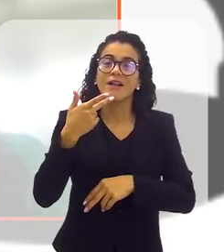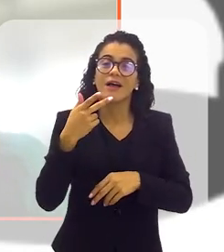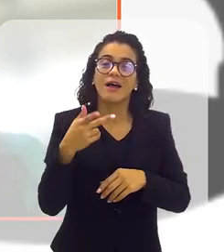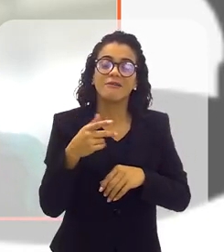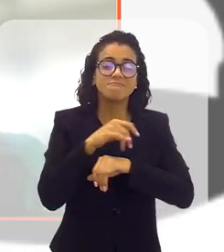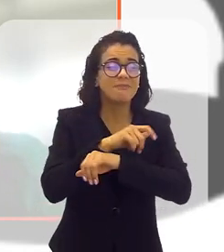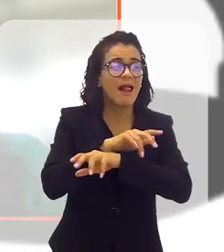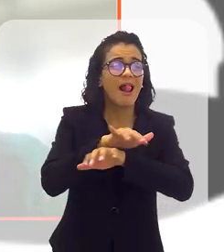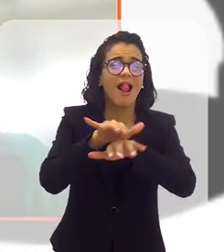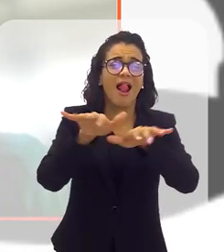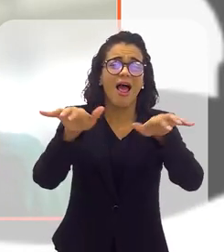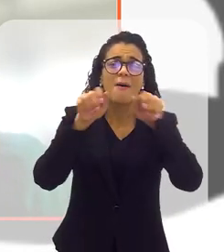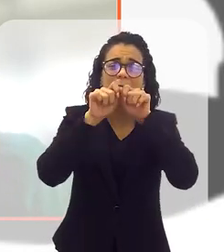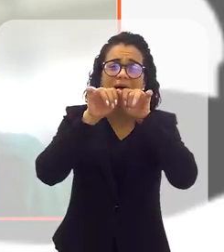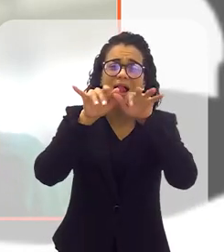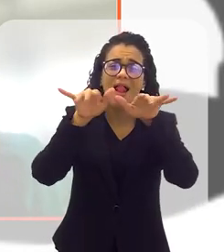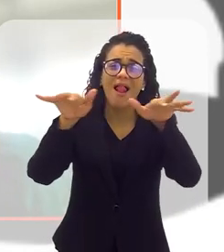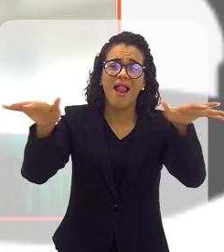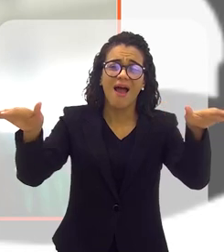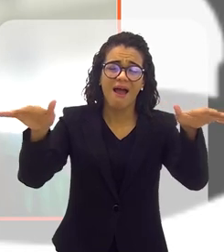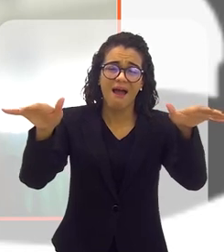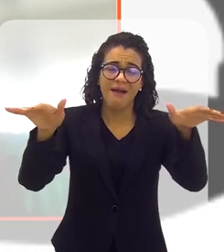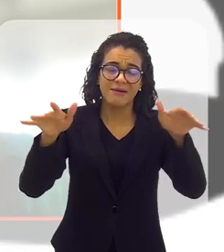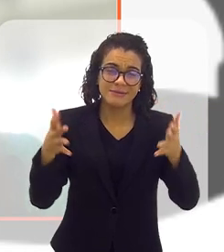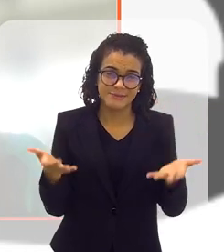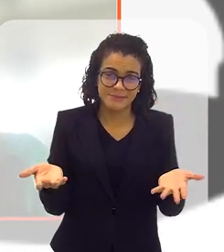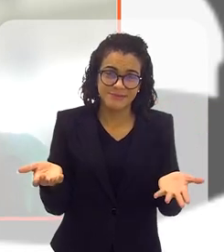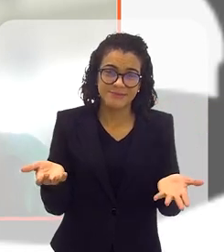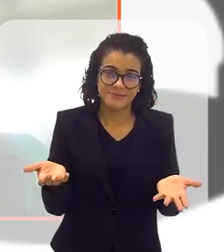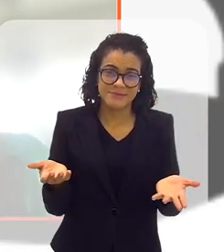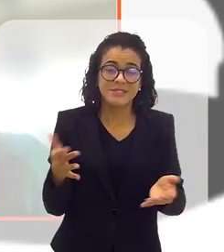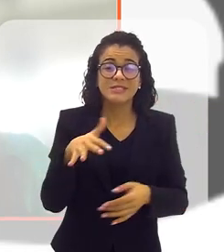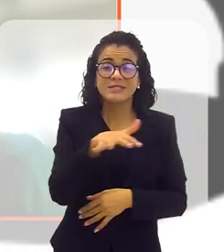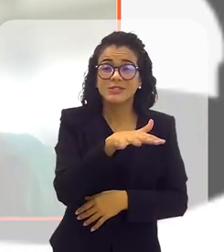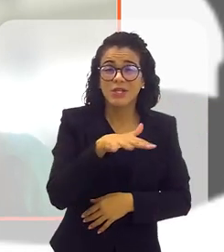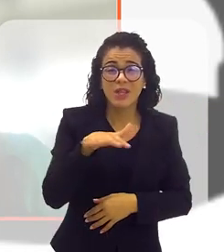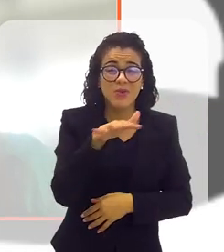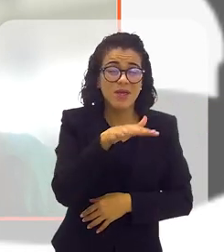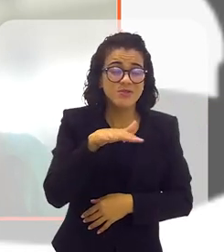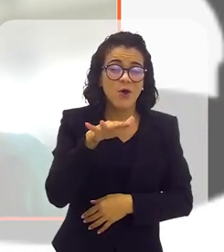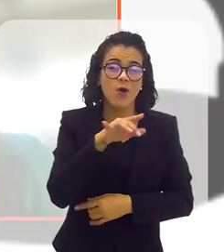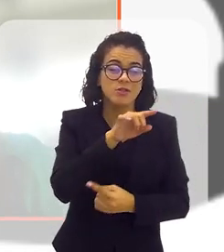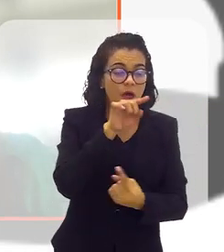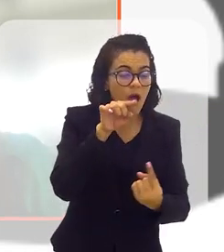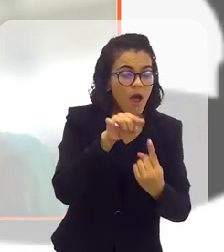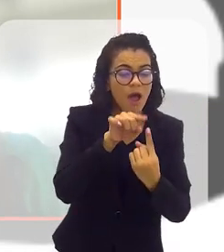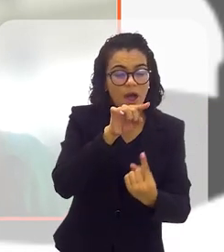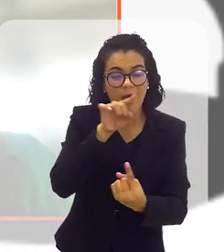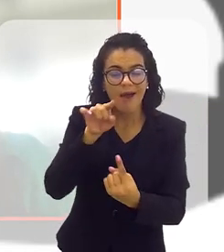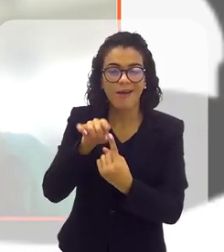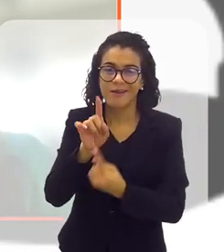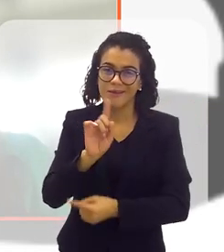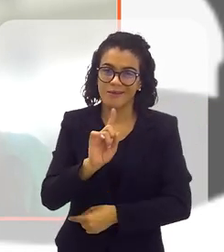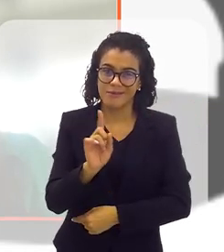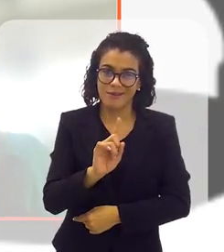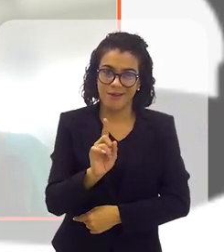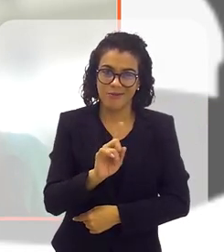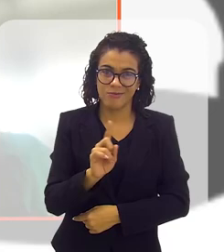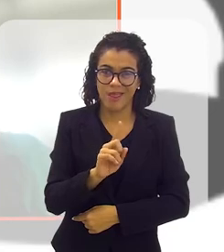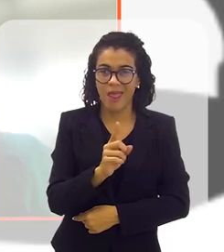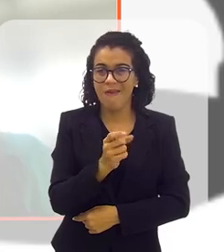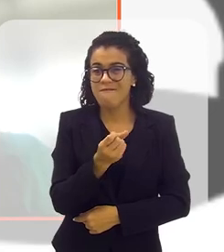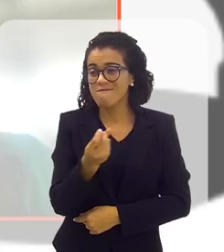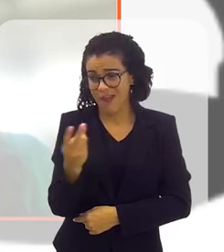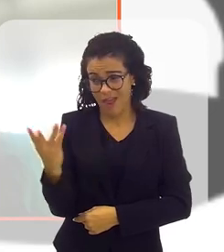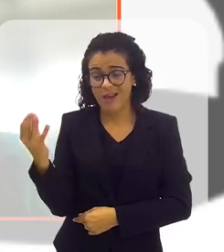gente falar e propagar crenças e não exatamente situações objetivas que fazem parte do mundo. Existem